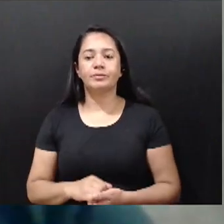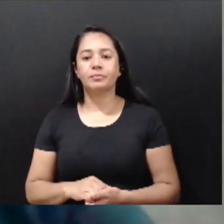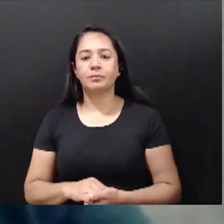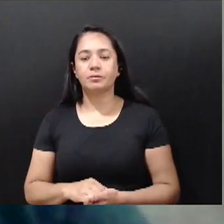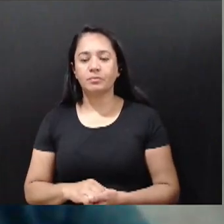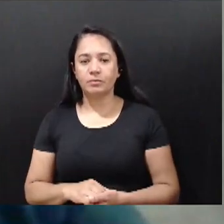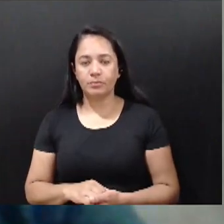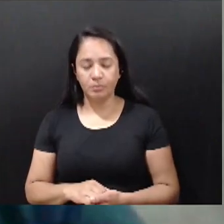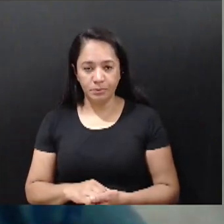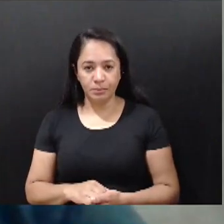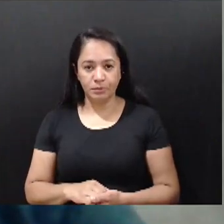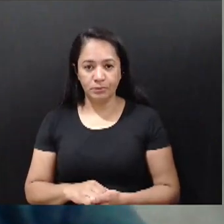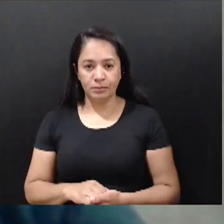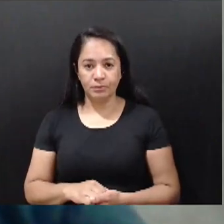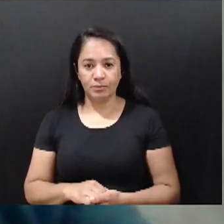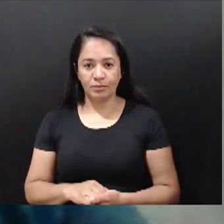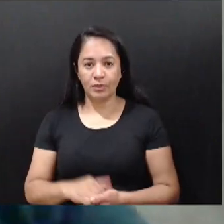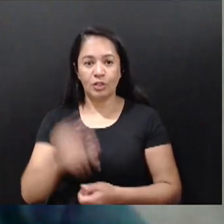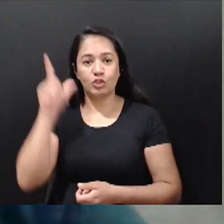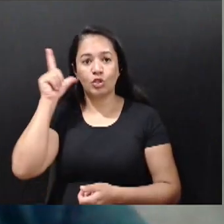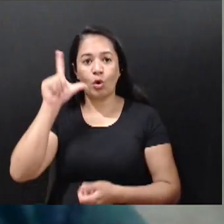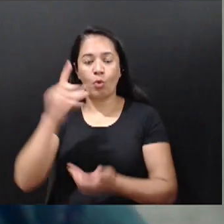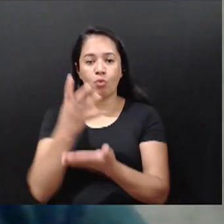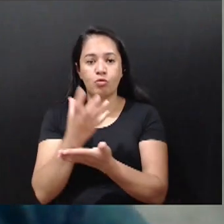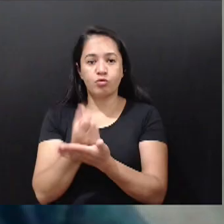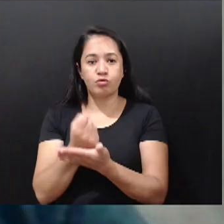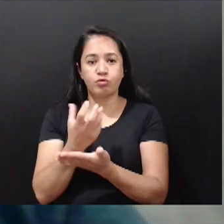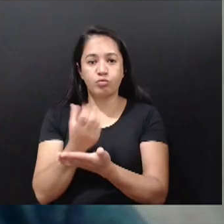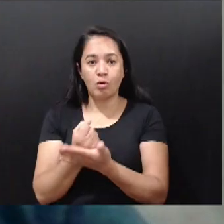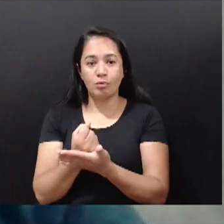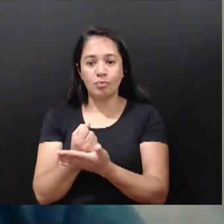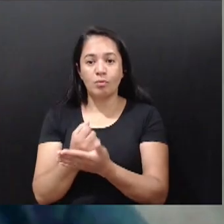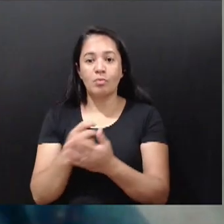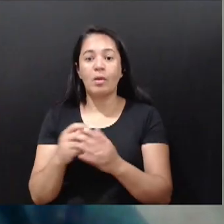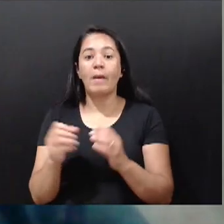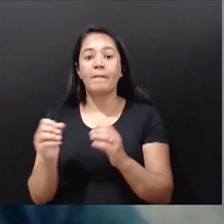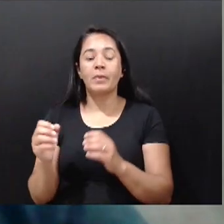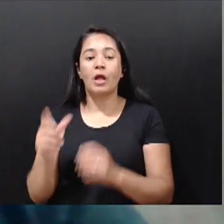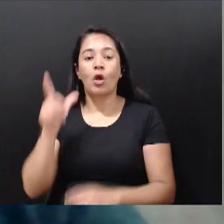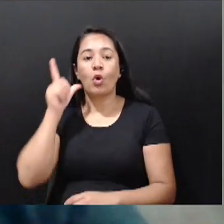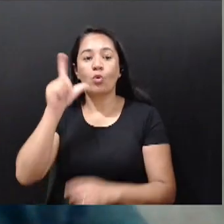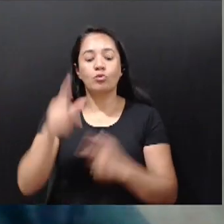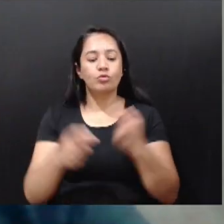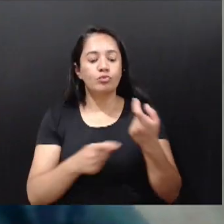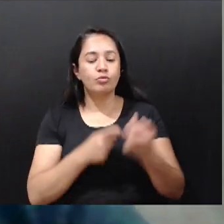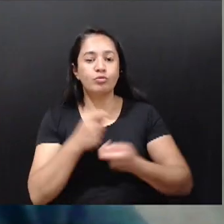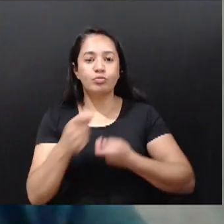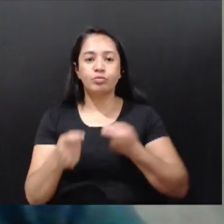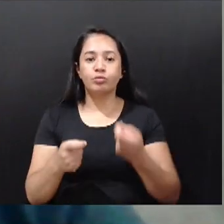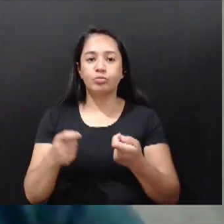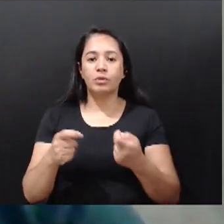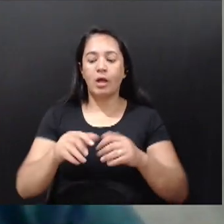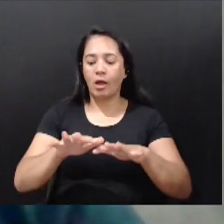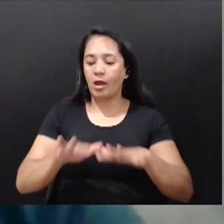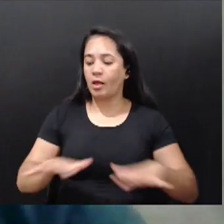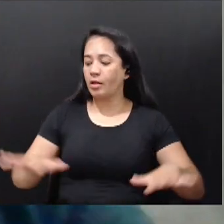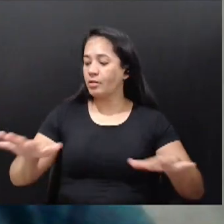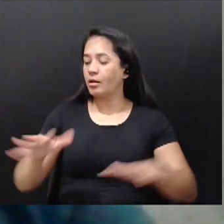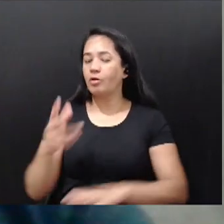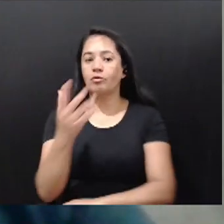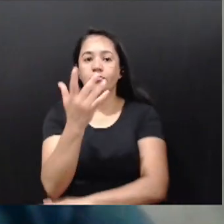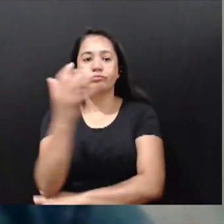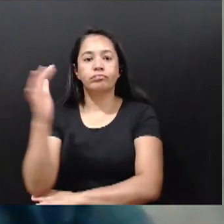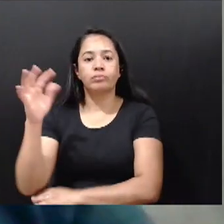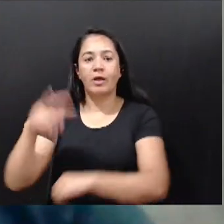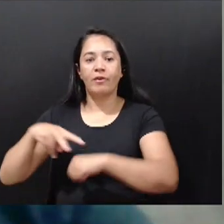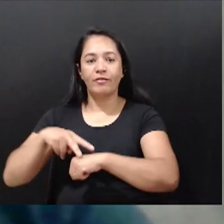de ter um aplicativo, ter um software para poder gerenciar, né, as áreas verdes aqui da cidade americana.